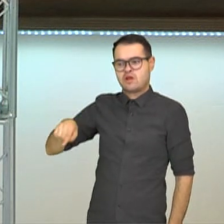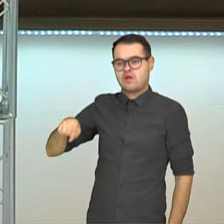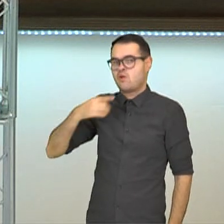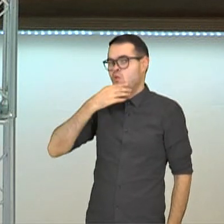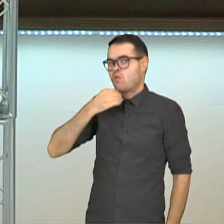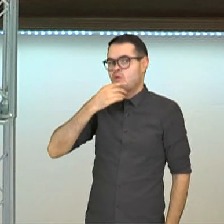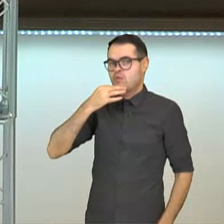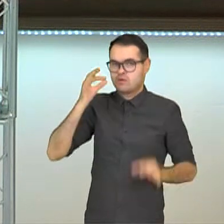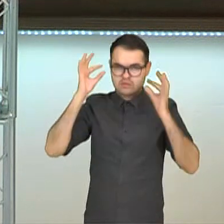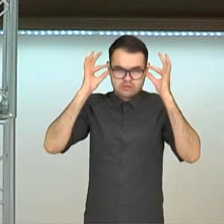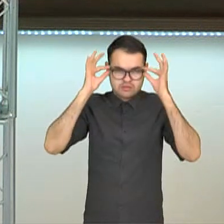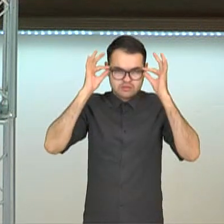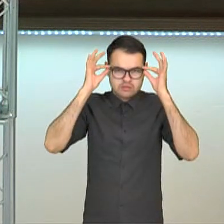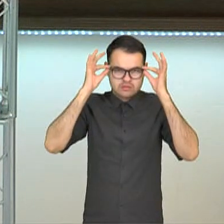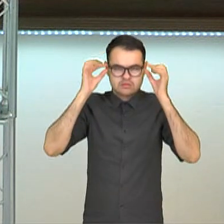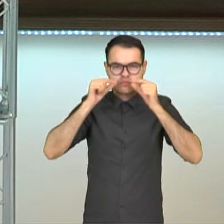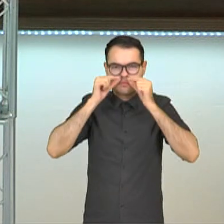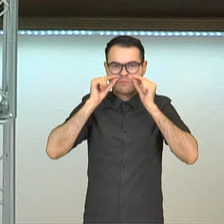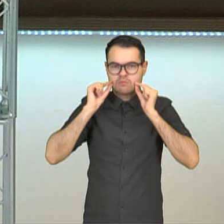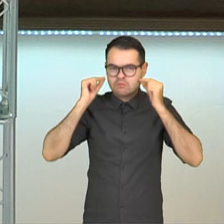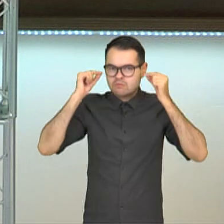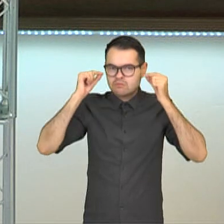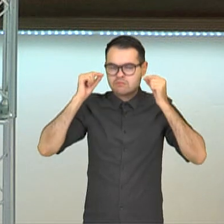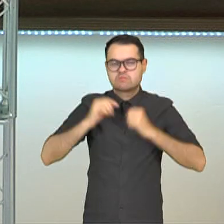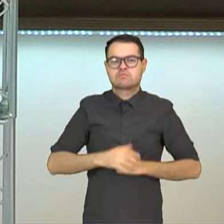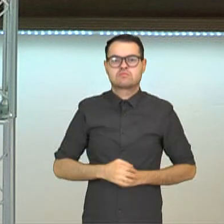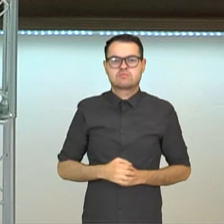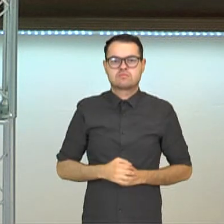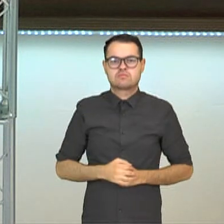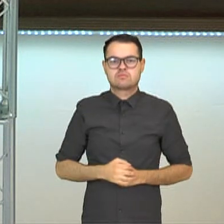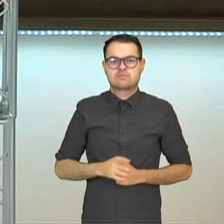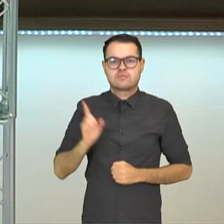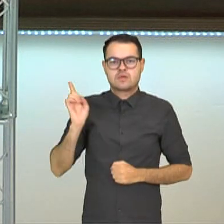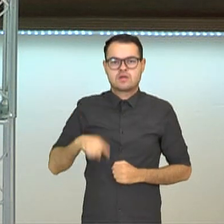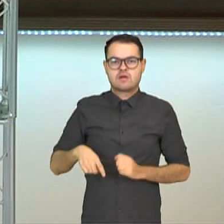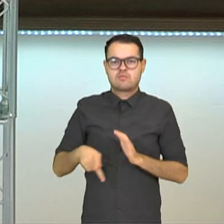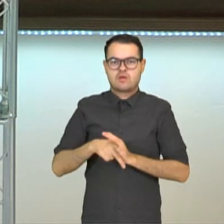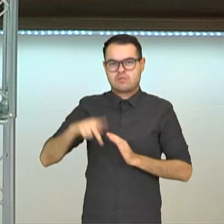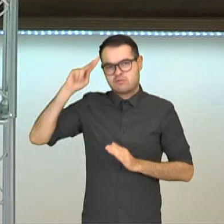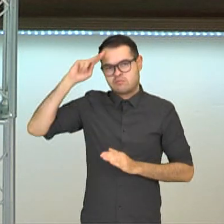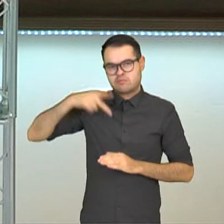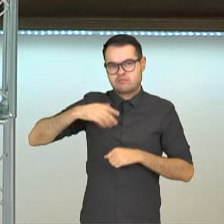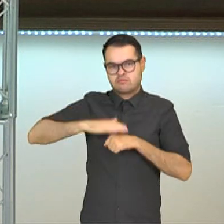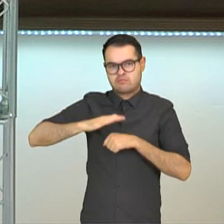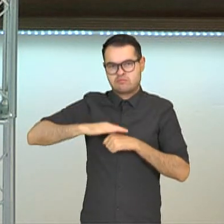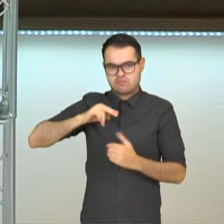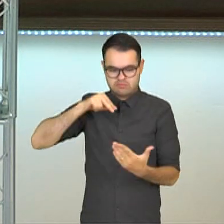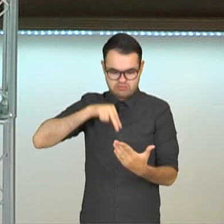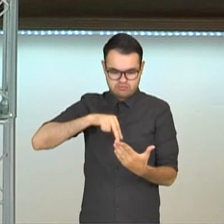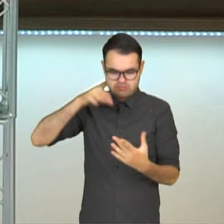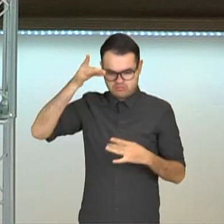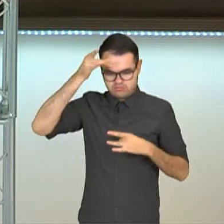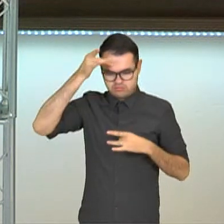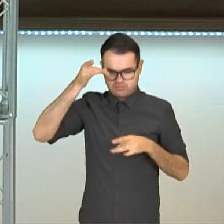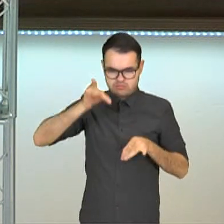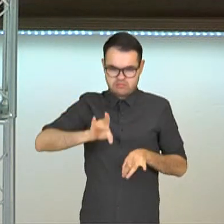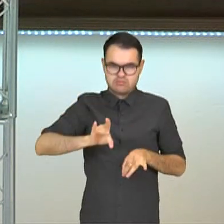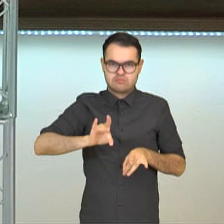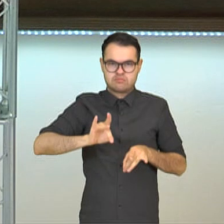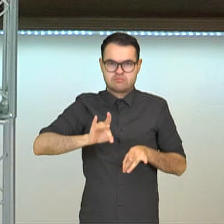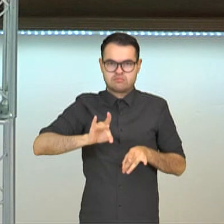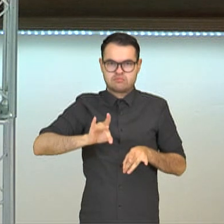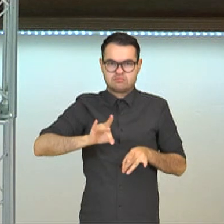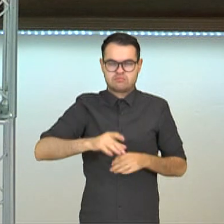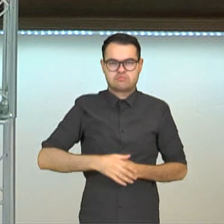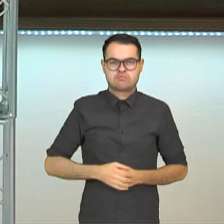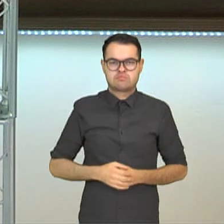dos óculos e do bigode. Algumas pessoas dizem que é um poema autoral, é um poema autobiográfico, que ele estava falando